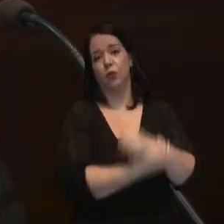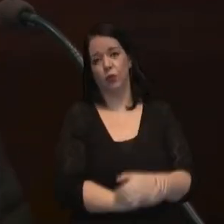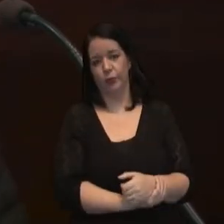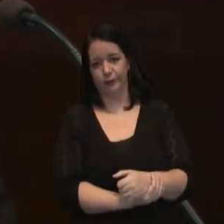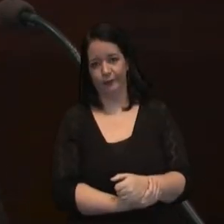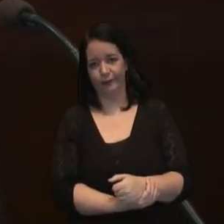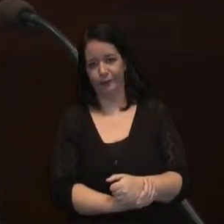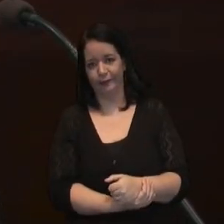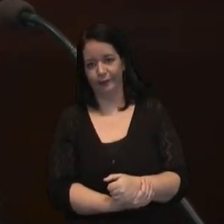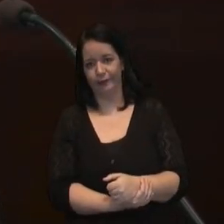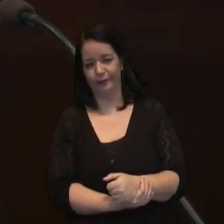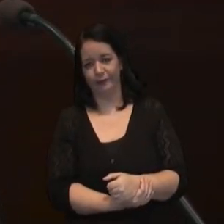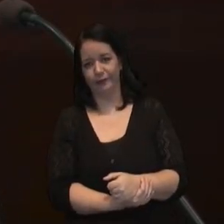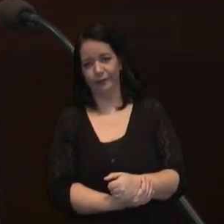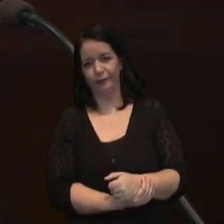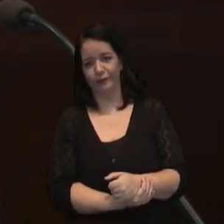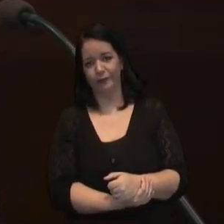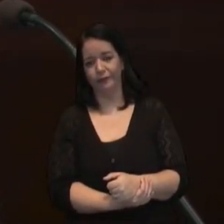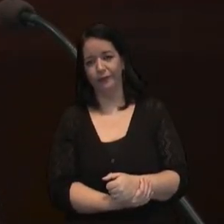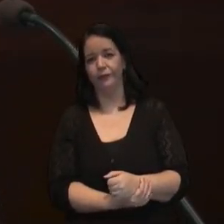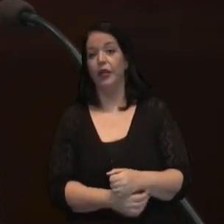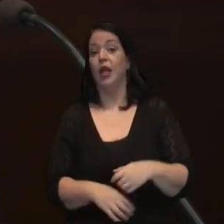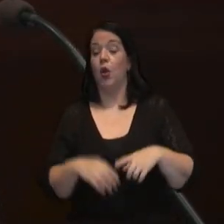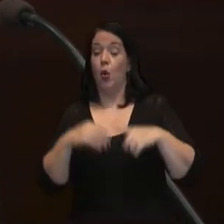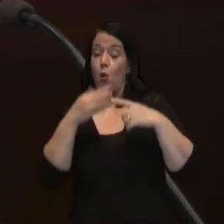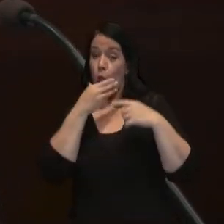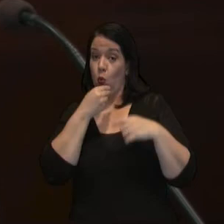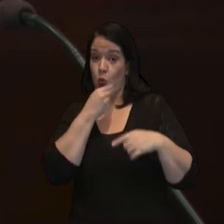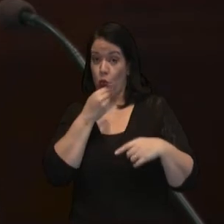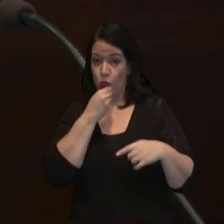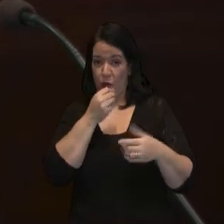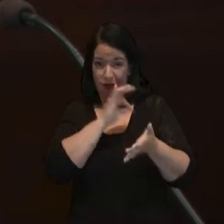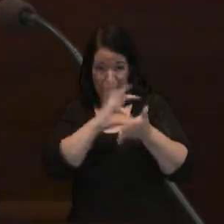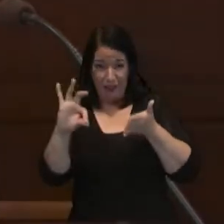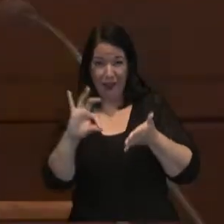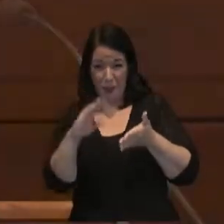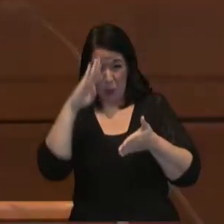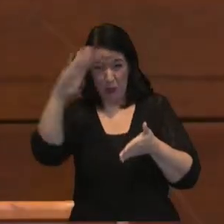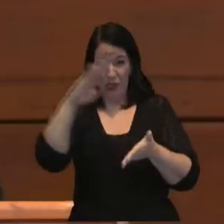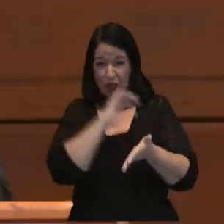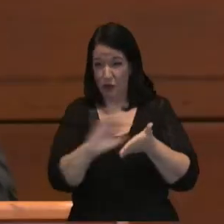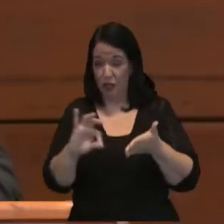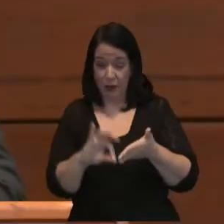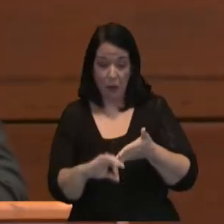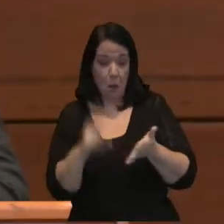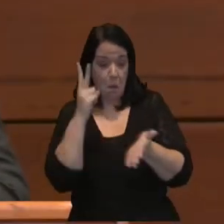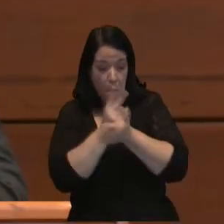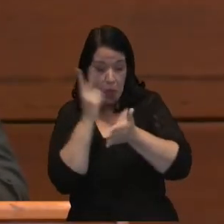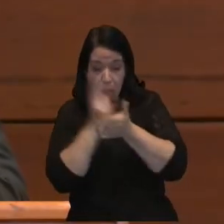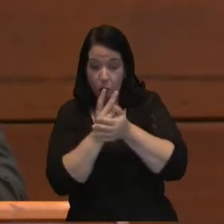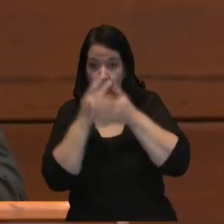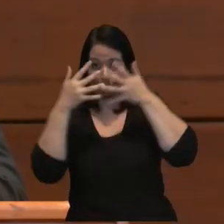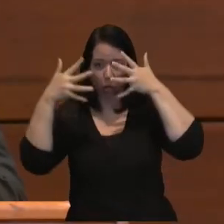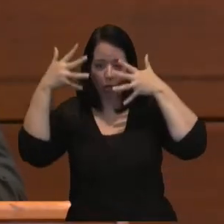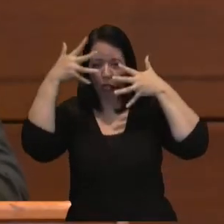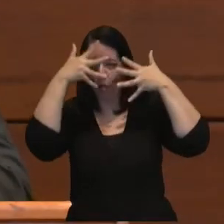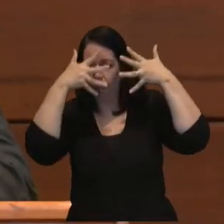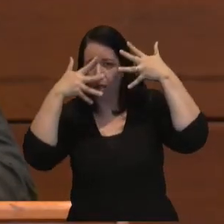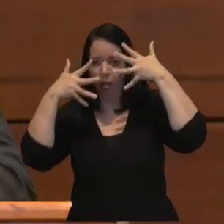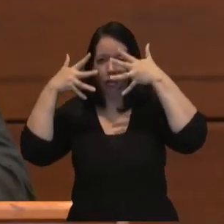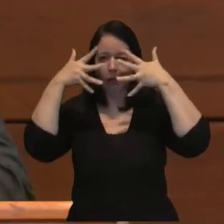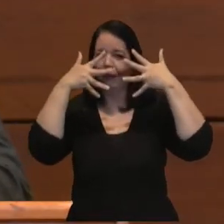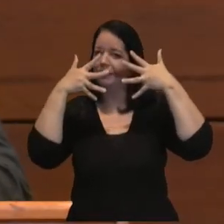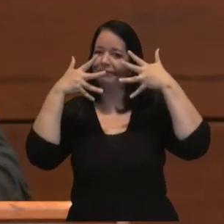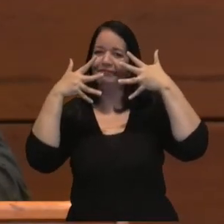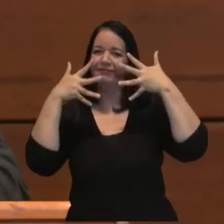turva, não questionaram se estavam indo na direção certa. Imaginem, passa-me